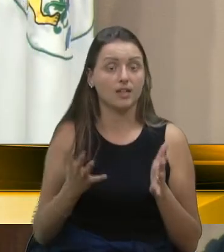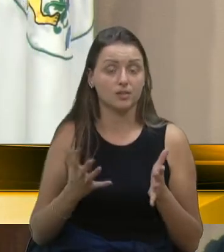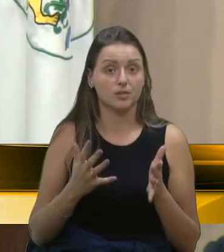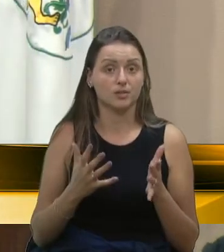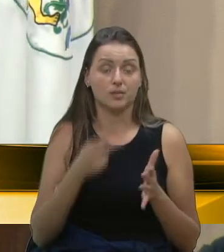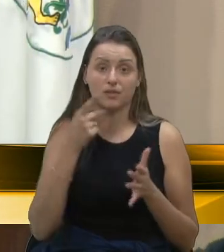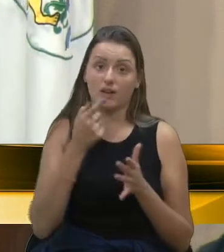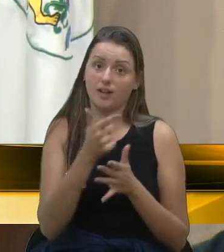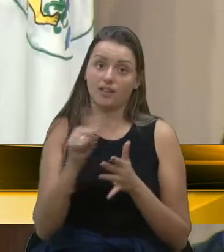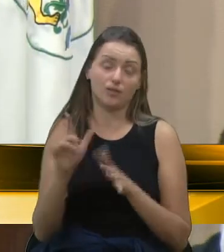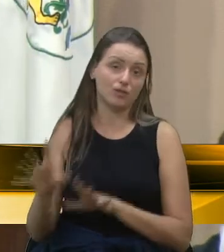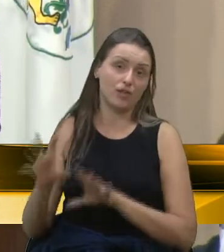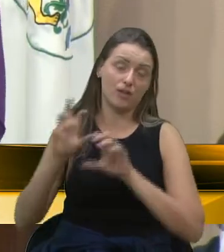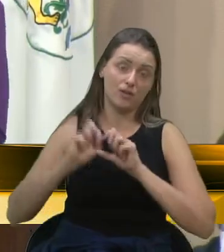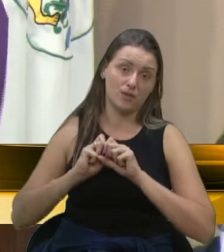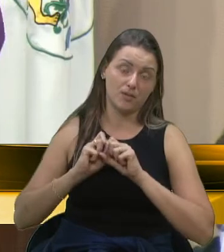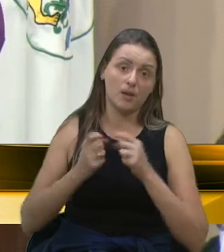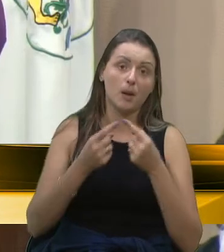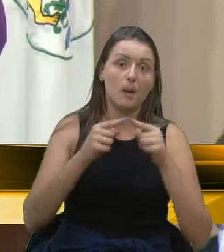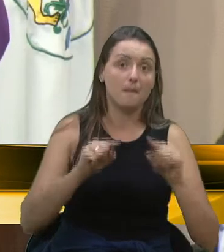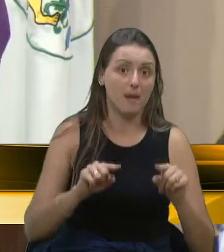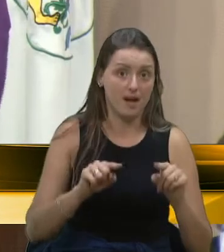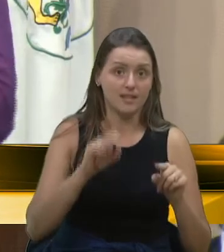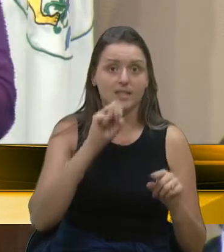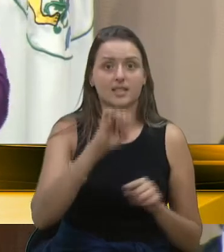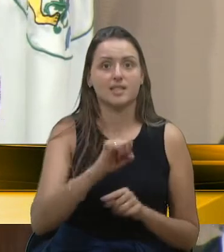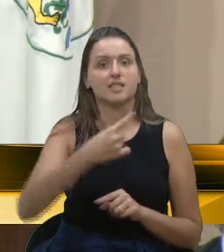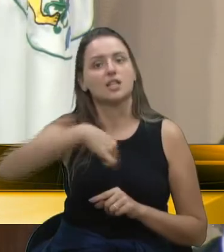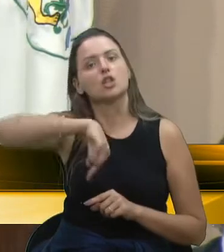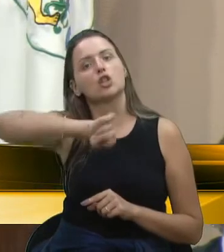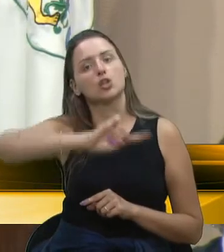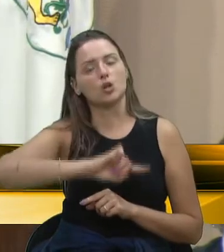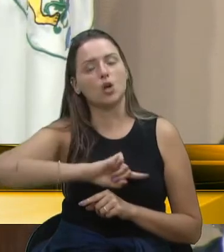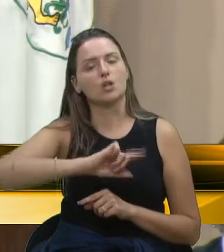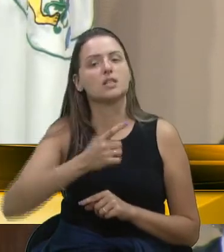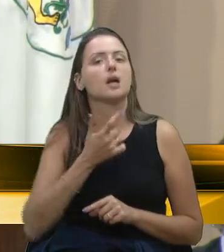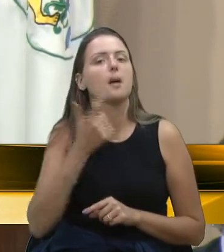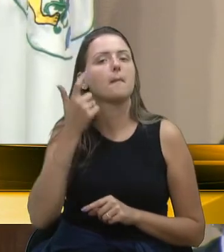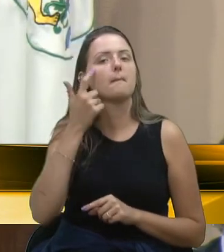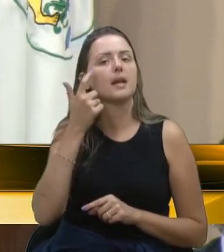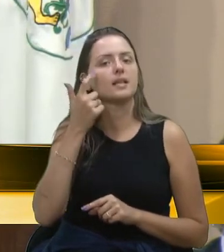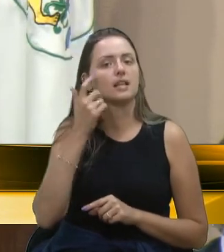houve contaminação. Agora, se nós apenas nos basearmos